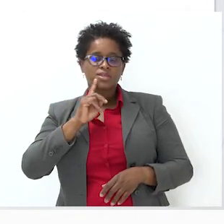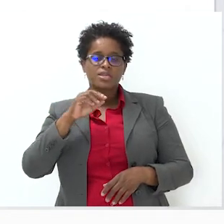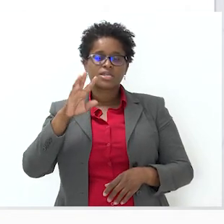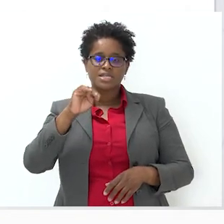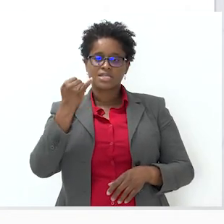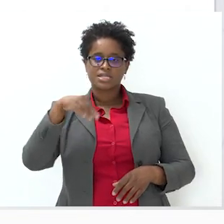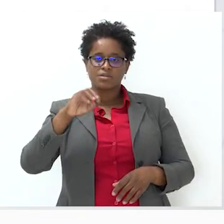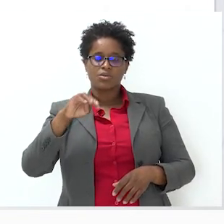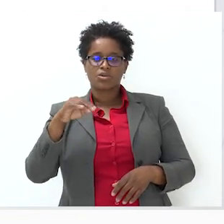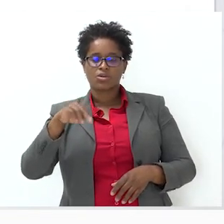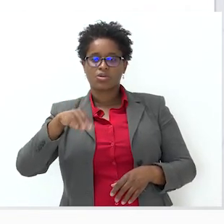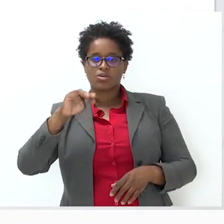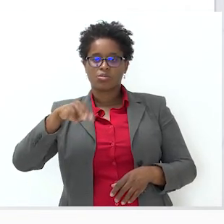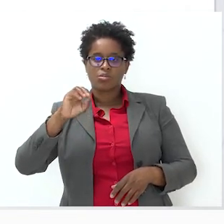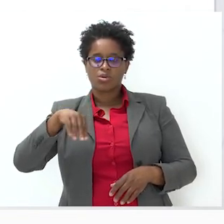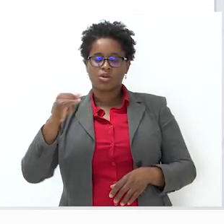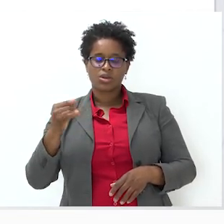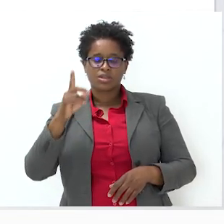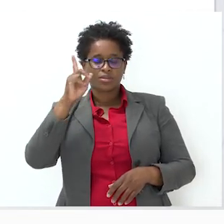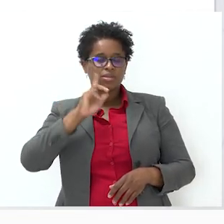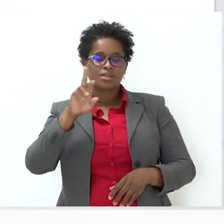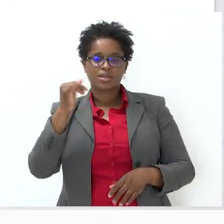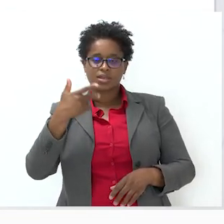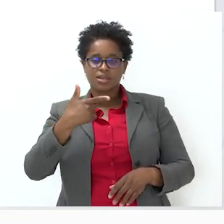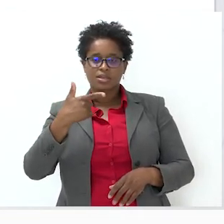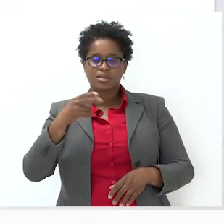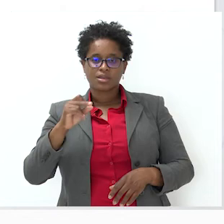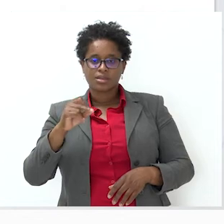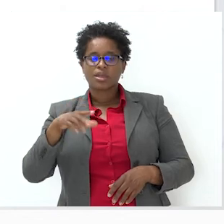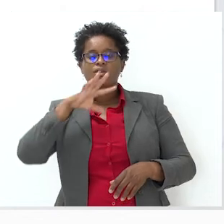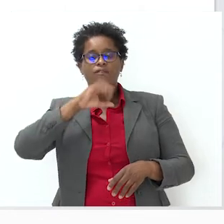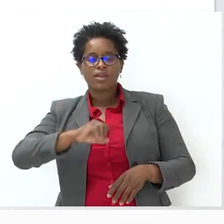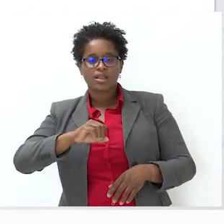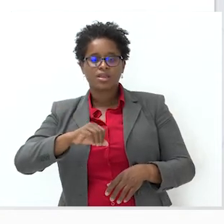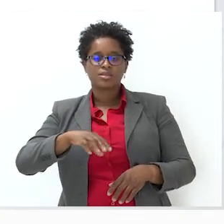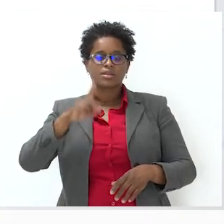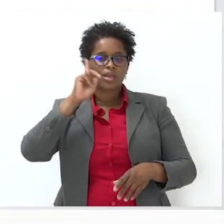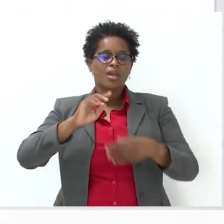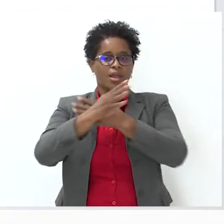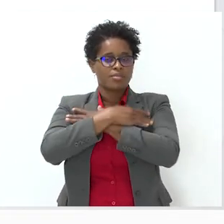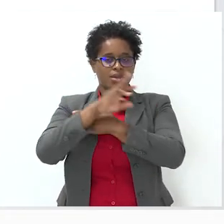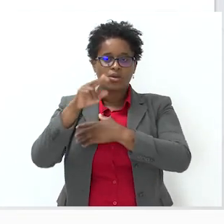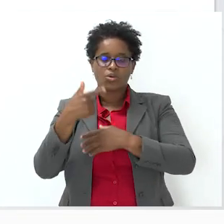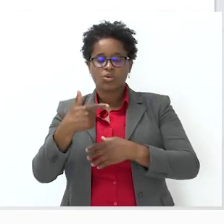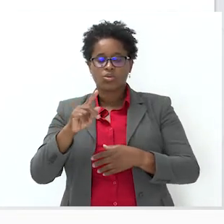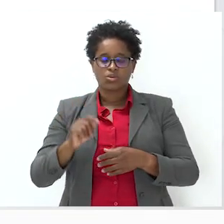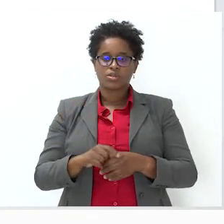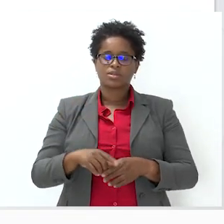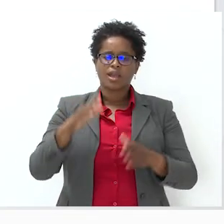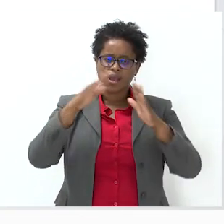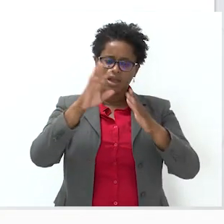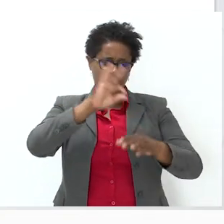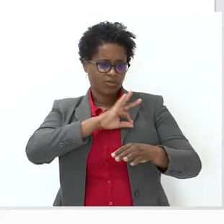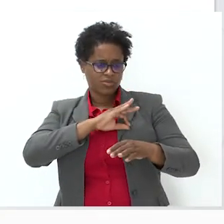filhas da minha amiga Ruth. Muito bem. A casa da minha professora fica